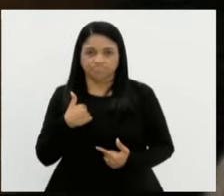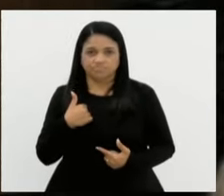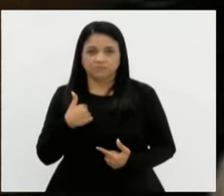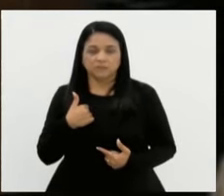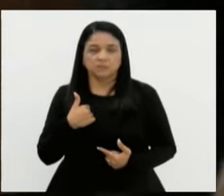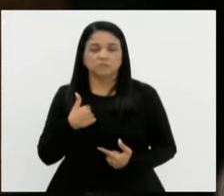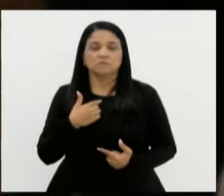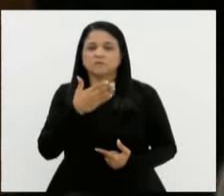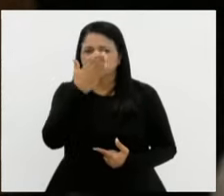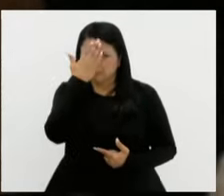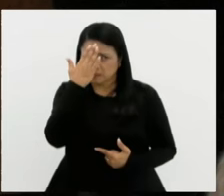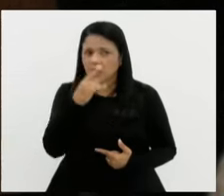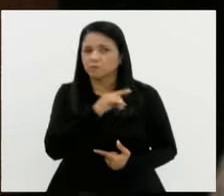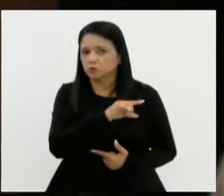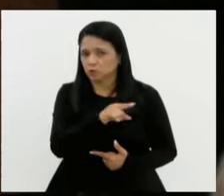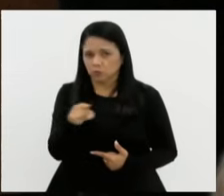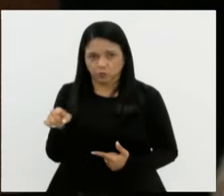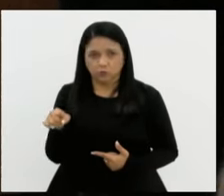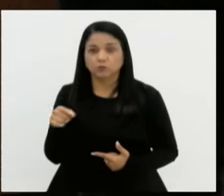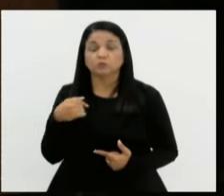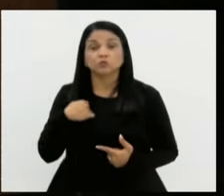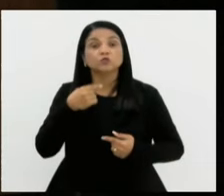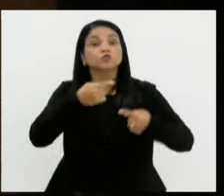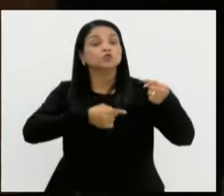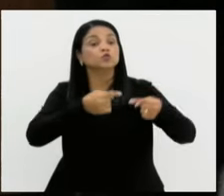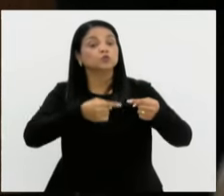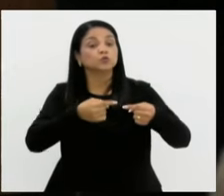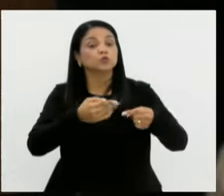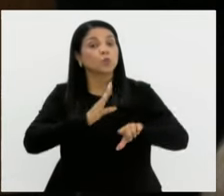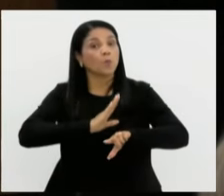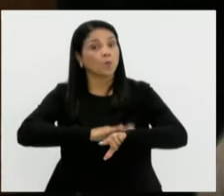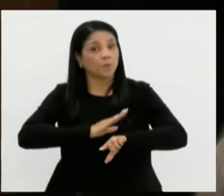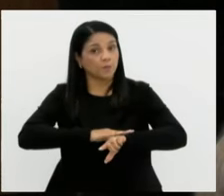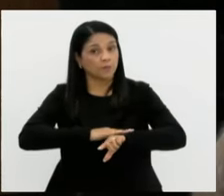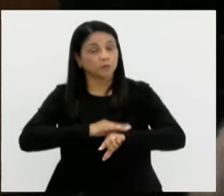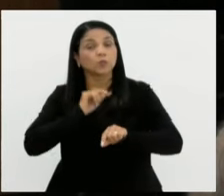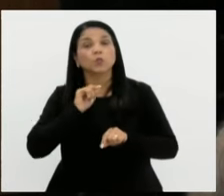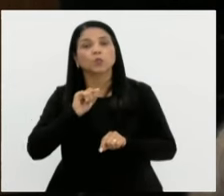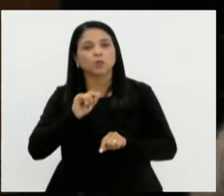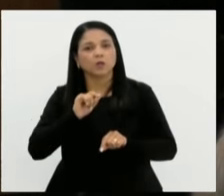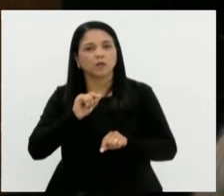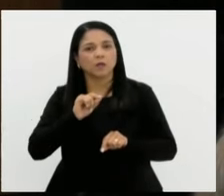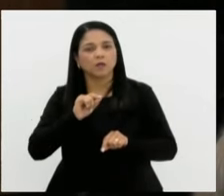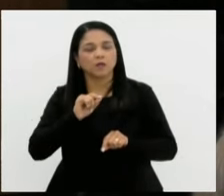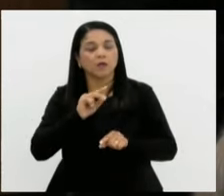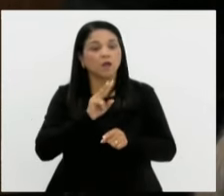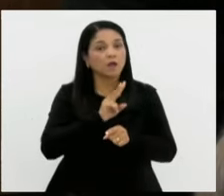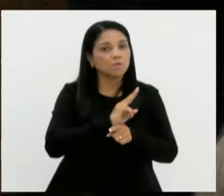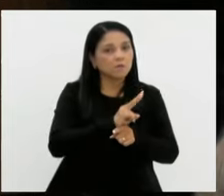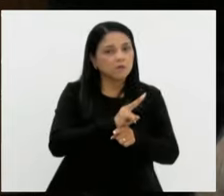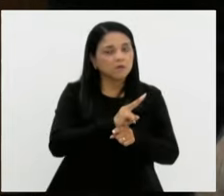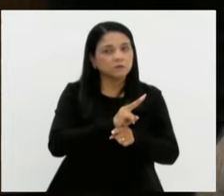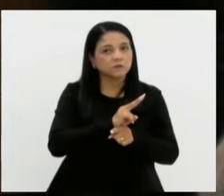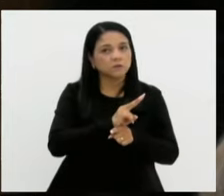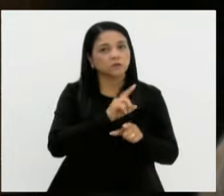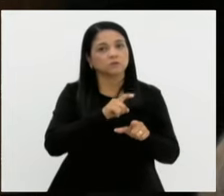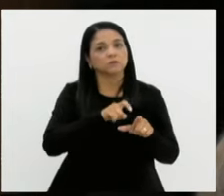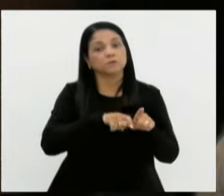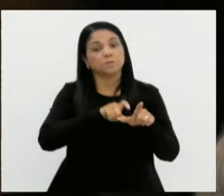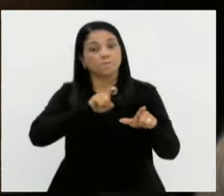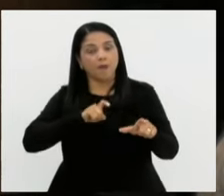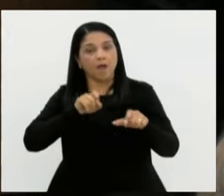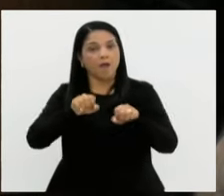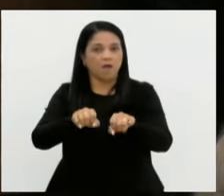sabem disso. O que está sendo discutido é quanto à preservação das prerrogativas